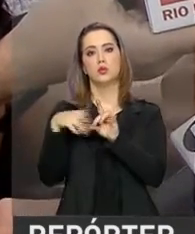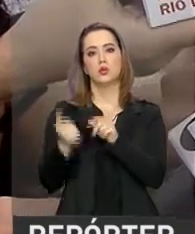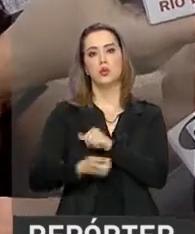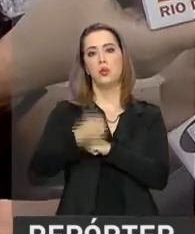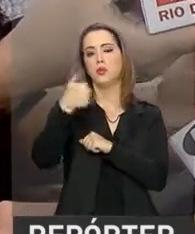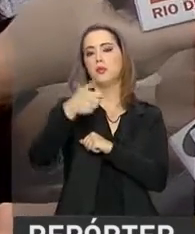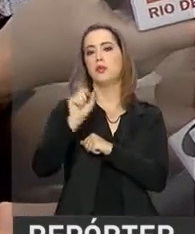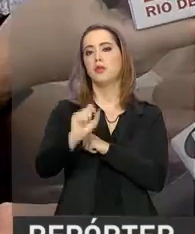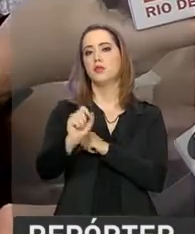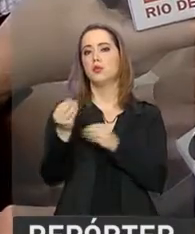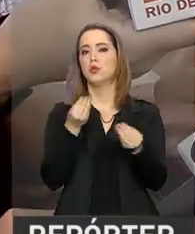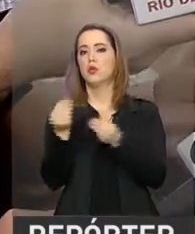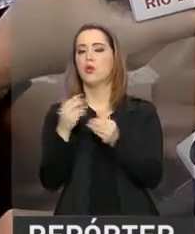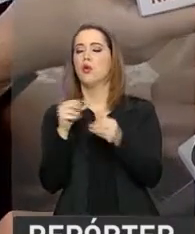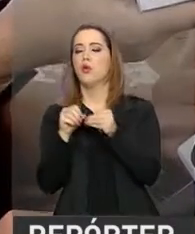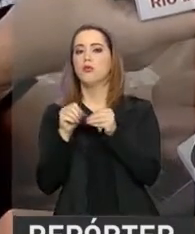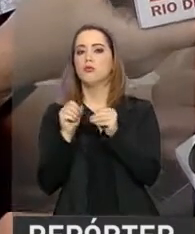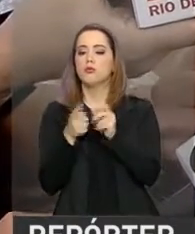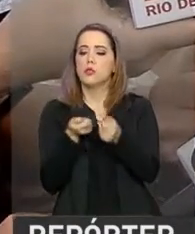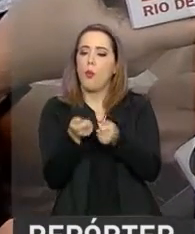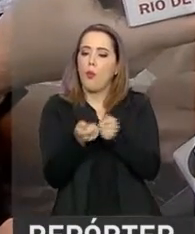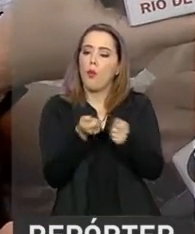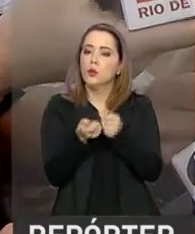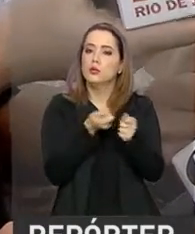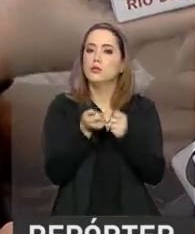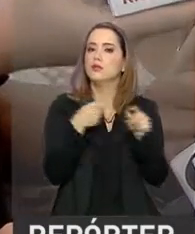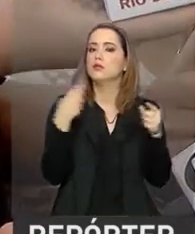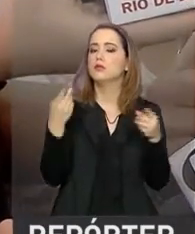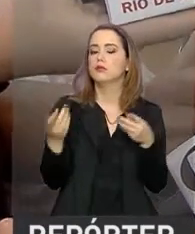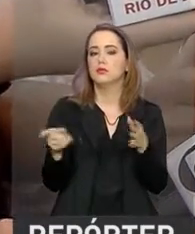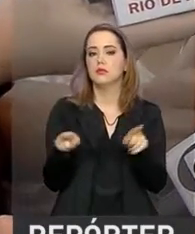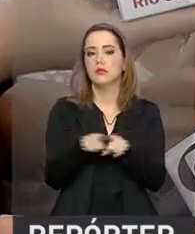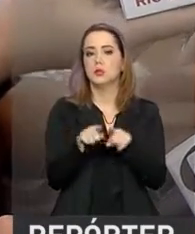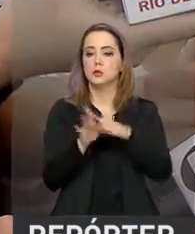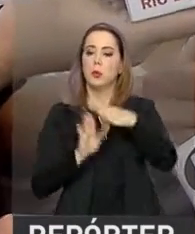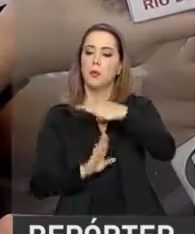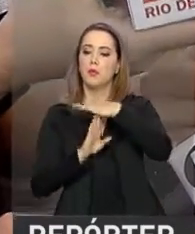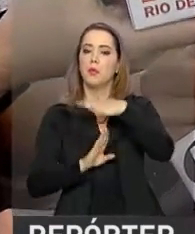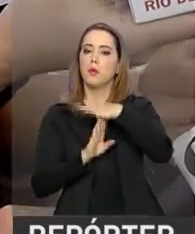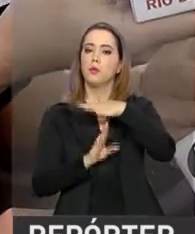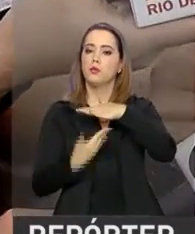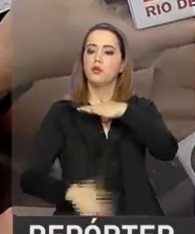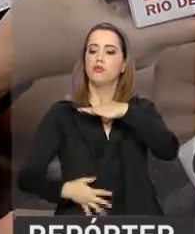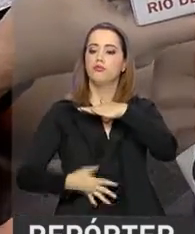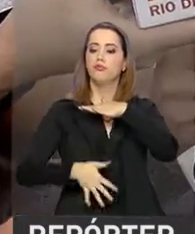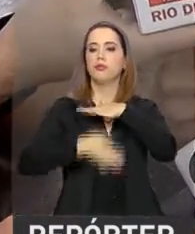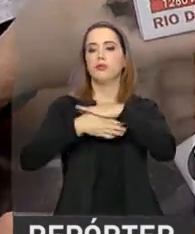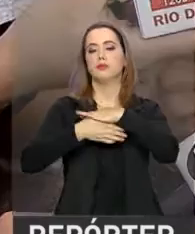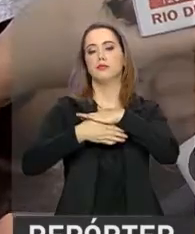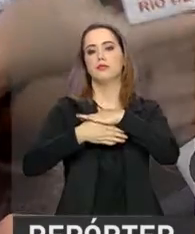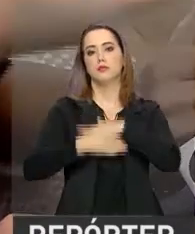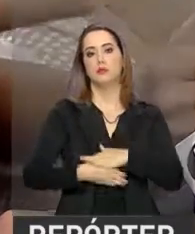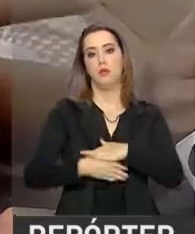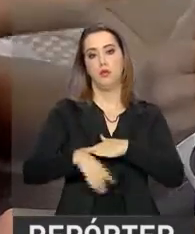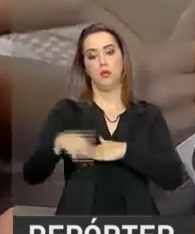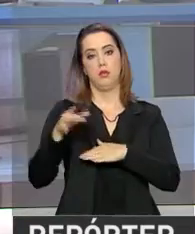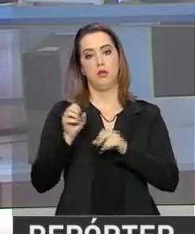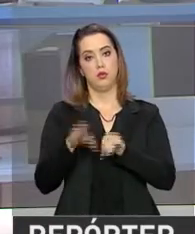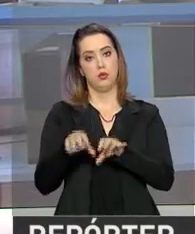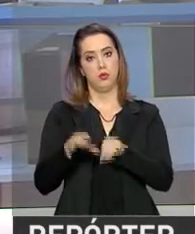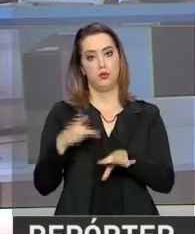melhor fazer o devido controle e a consistência com o teto da evolução das despesas de educação e